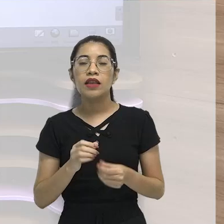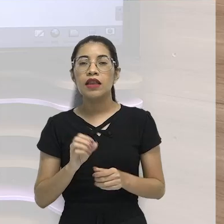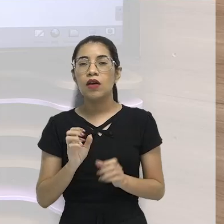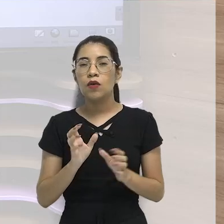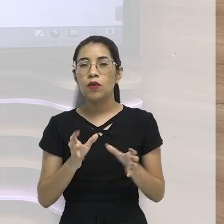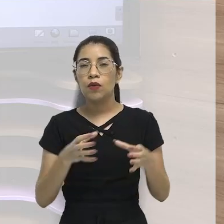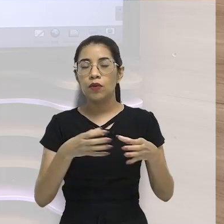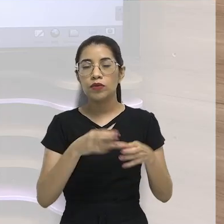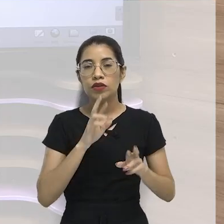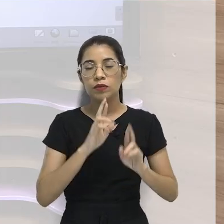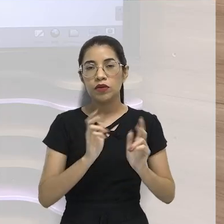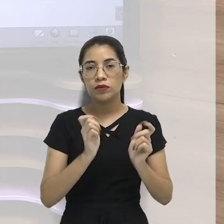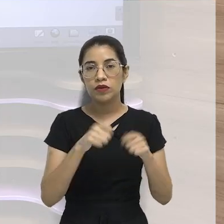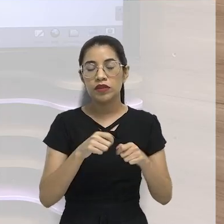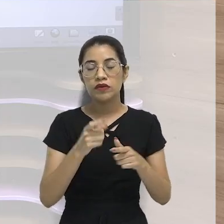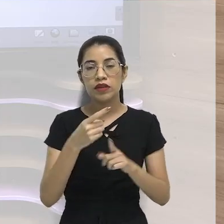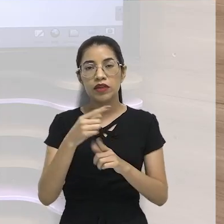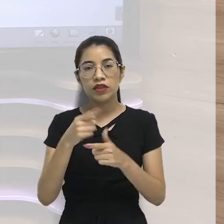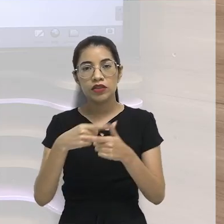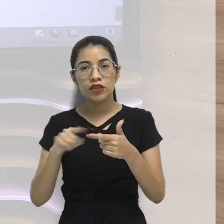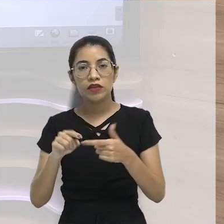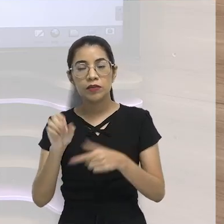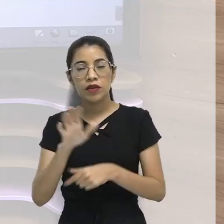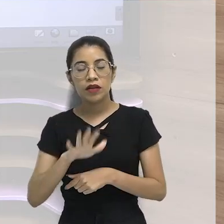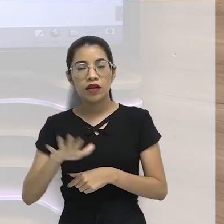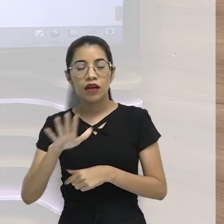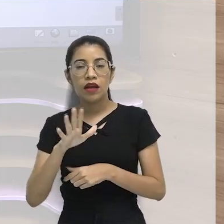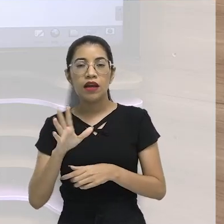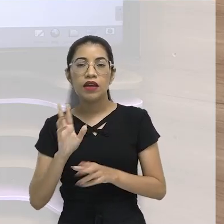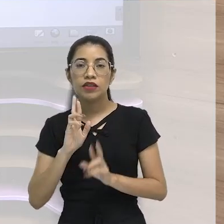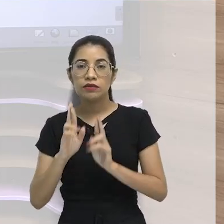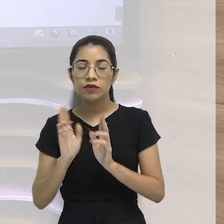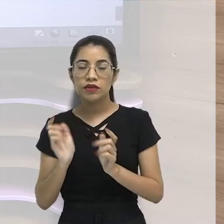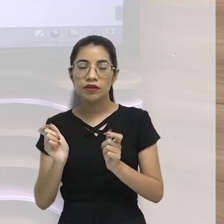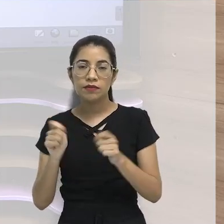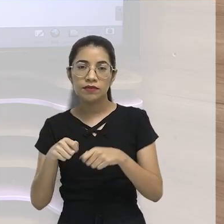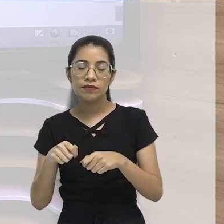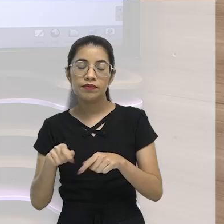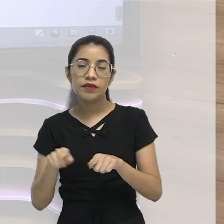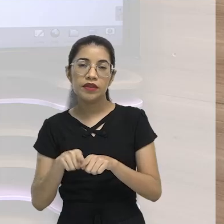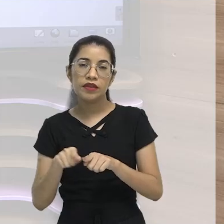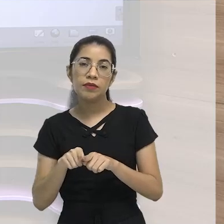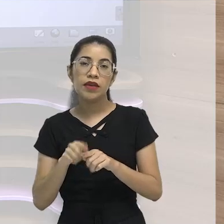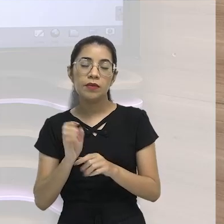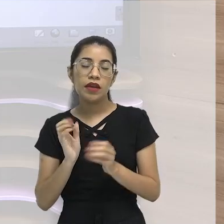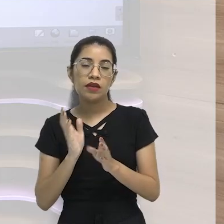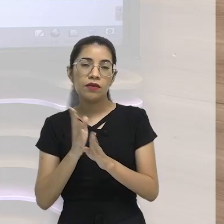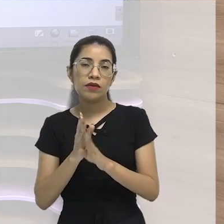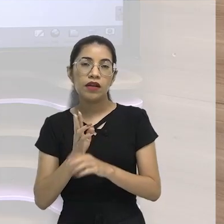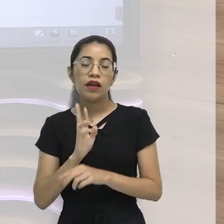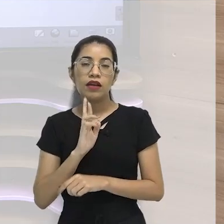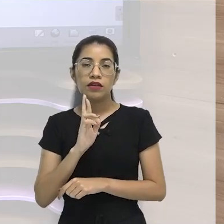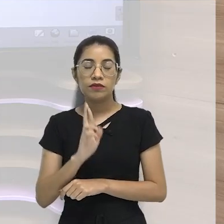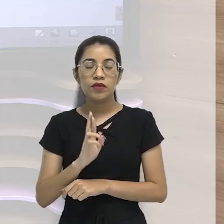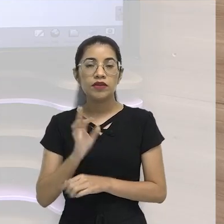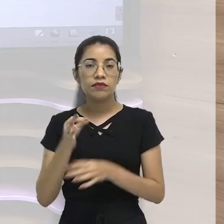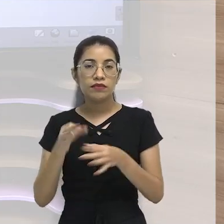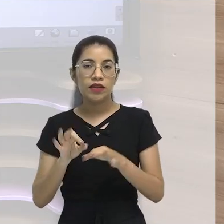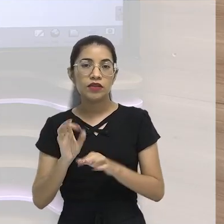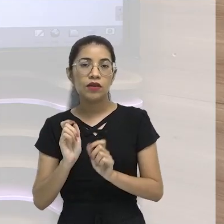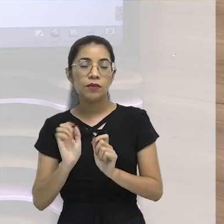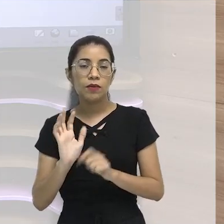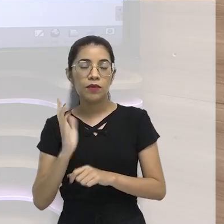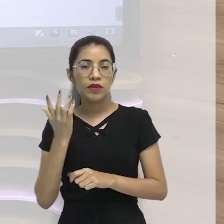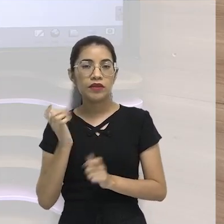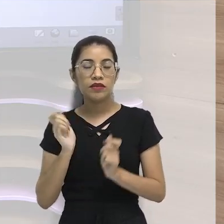casos favoráveis, divide pelo espaço amostral e aí você encontra ali a chance daquele evento